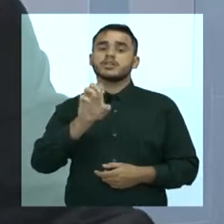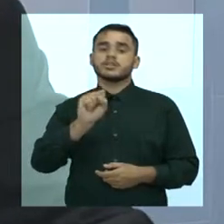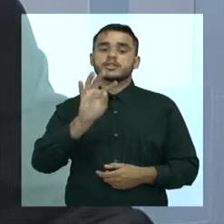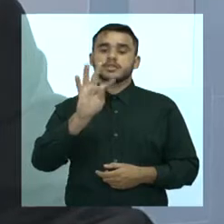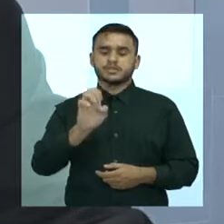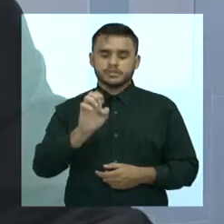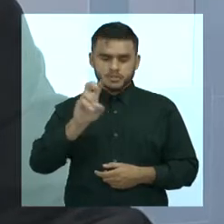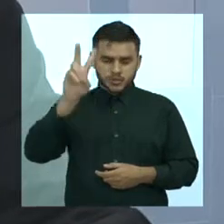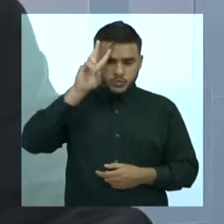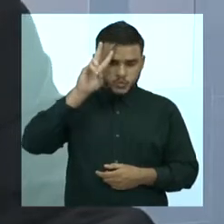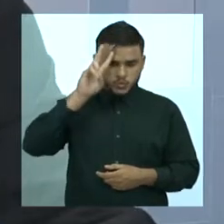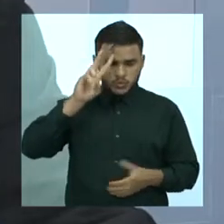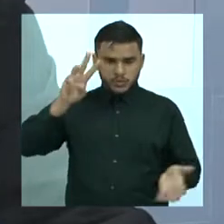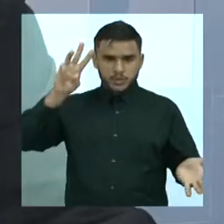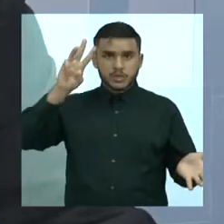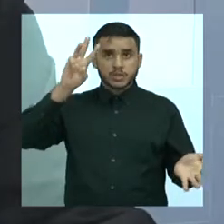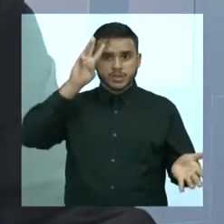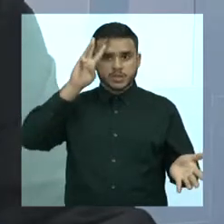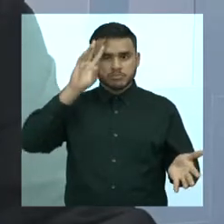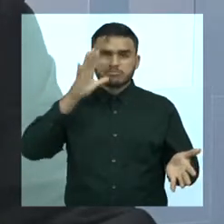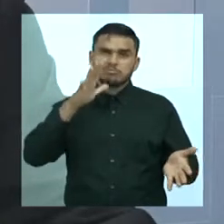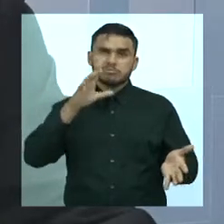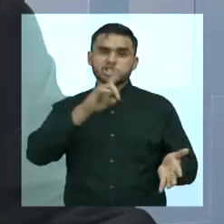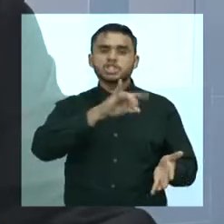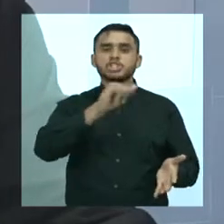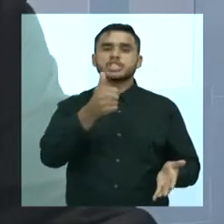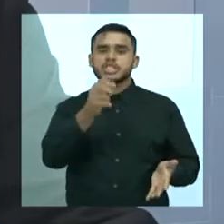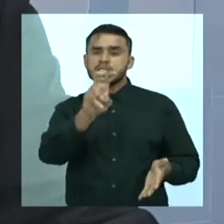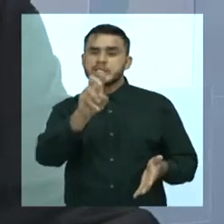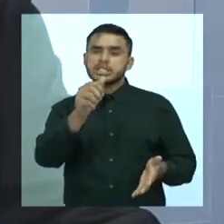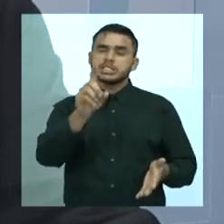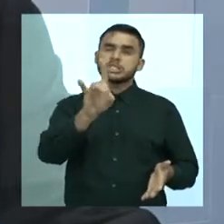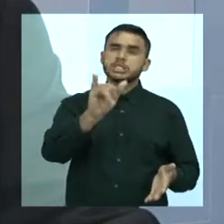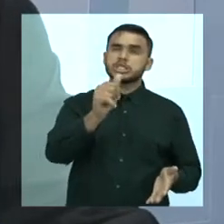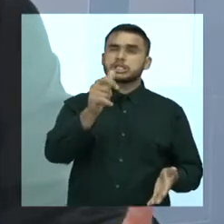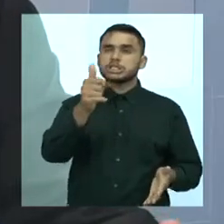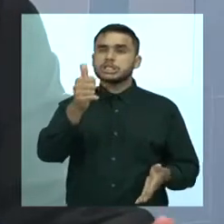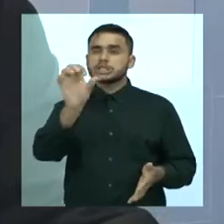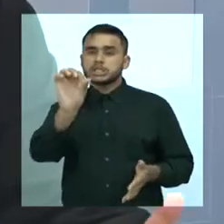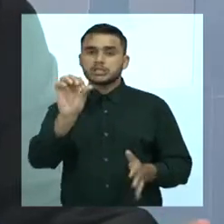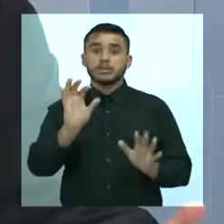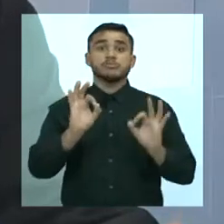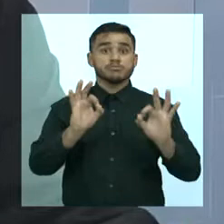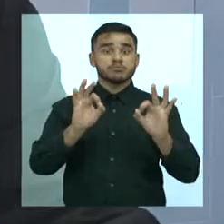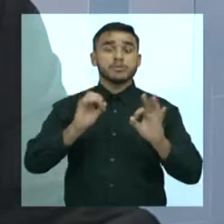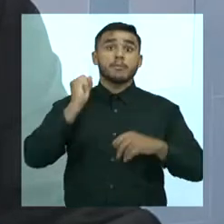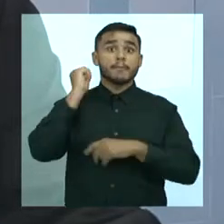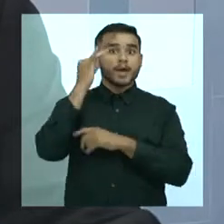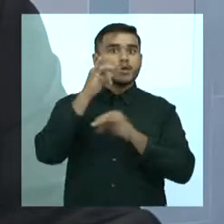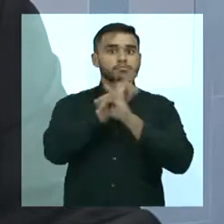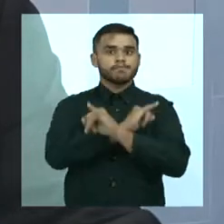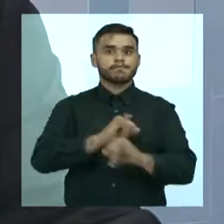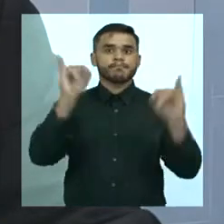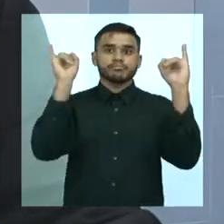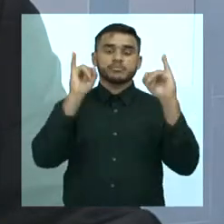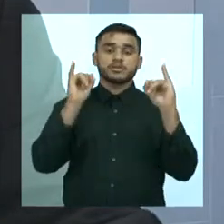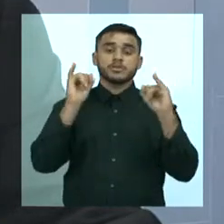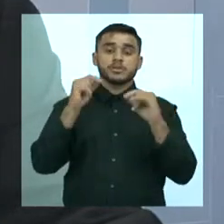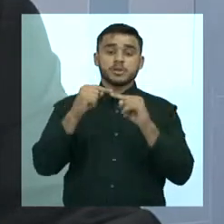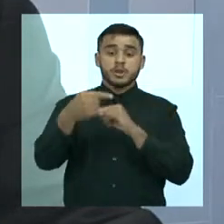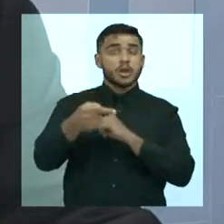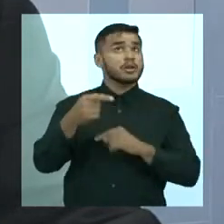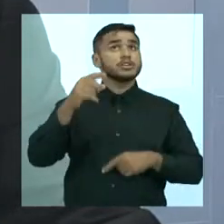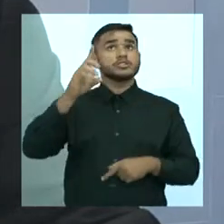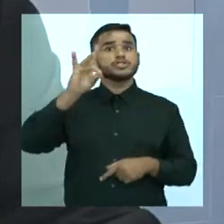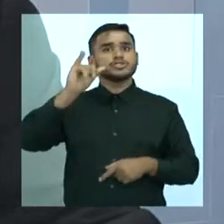para terça-feira, dia 16. Saiu de madrugada. Ele liberou esse material. Na terça-feira, literalmente, todas as pessoas que estão participando de